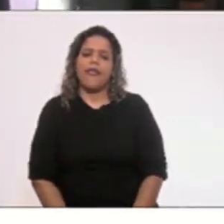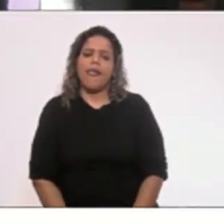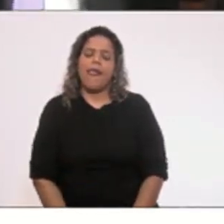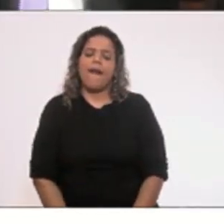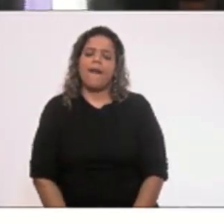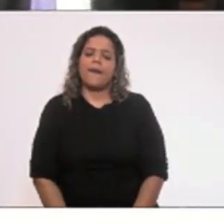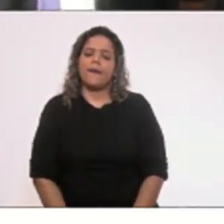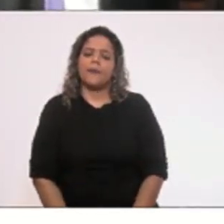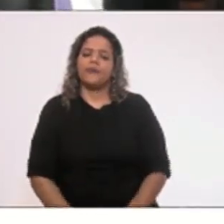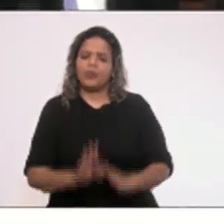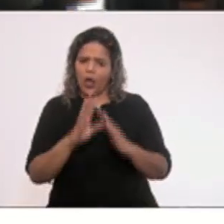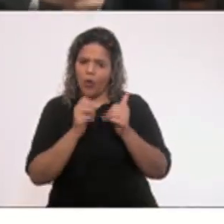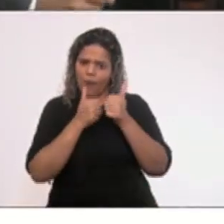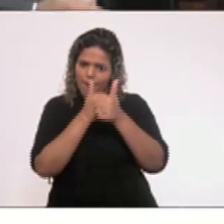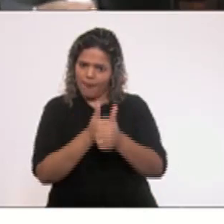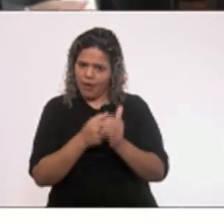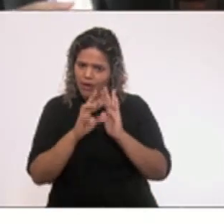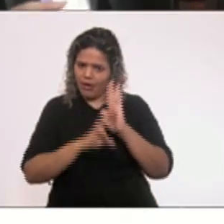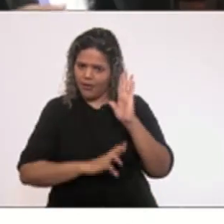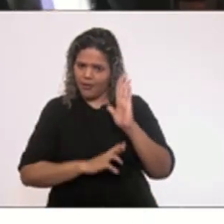Então, Vossa Excelência acompanhou o relator.